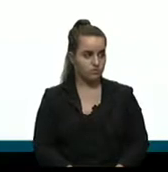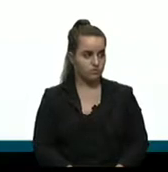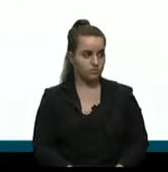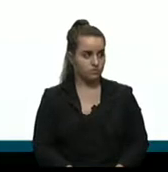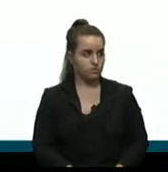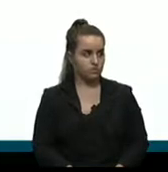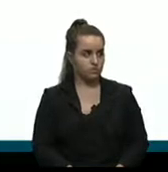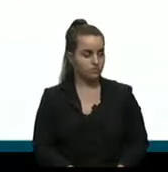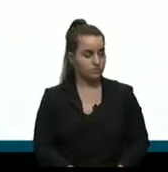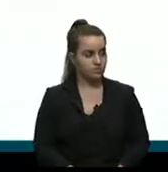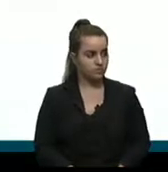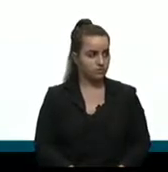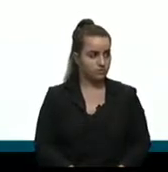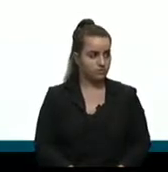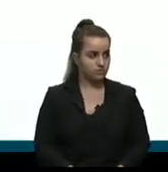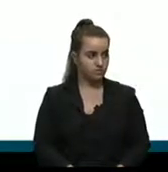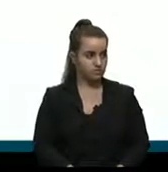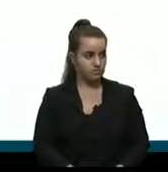1,64.